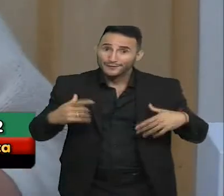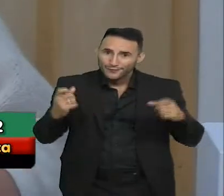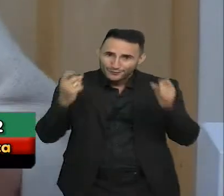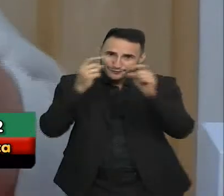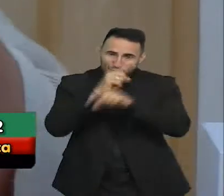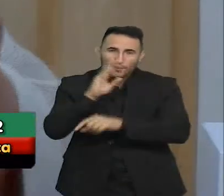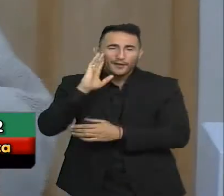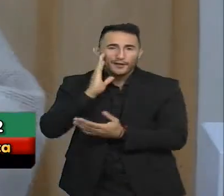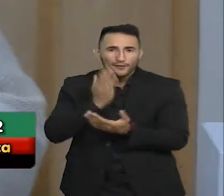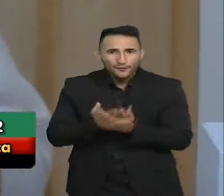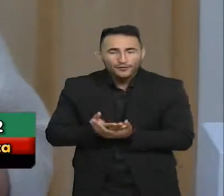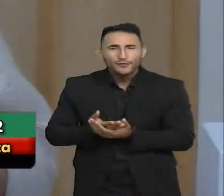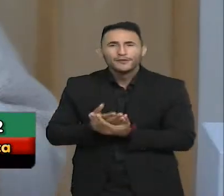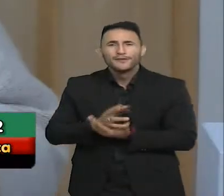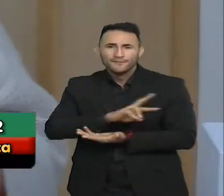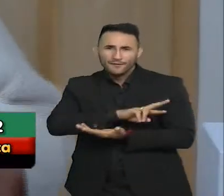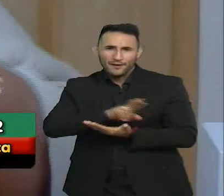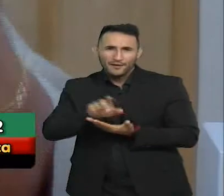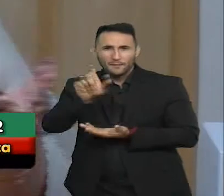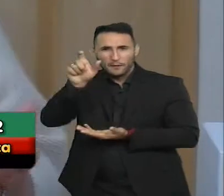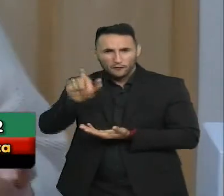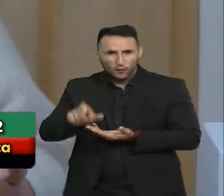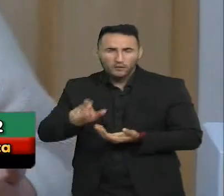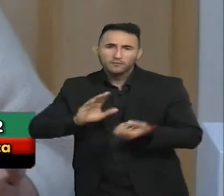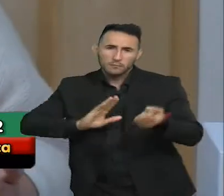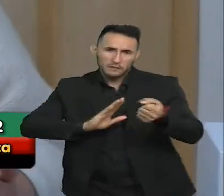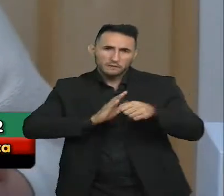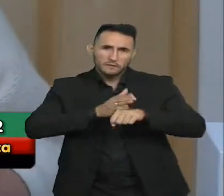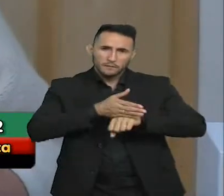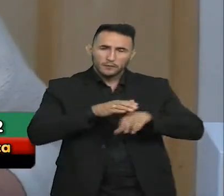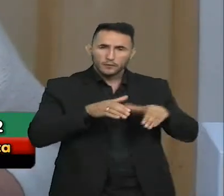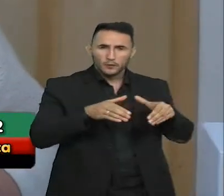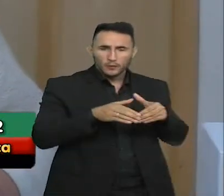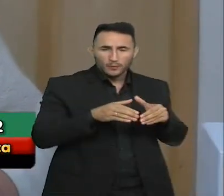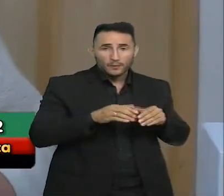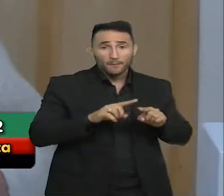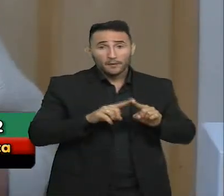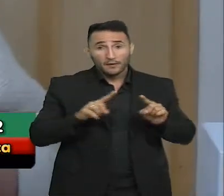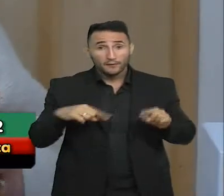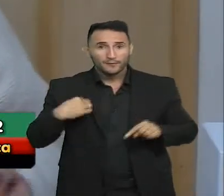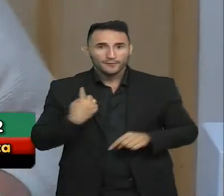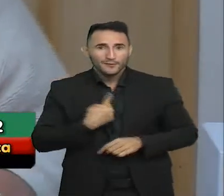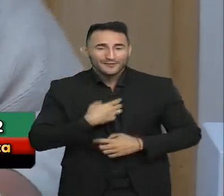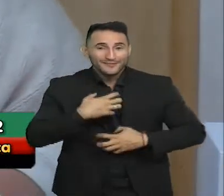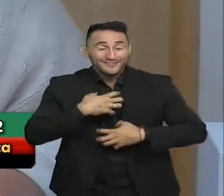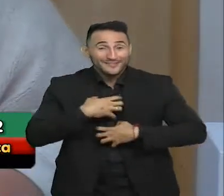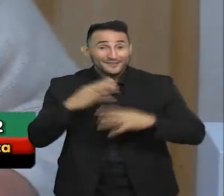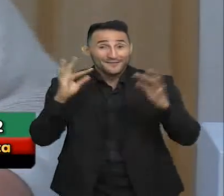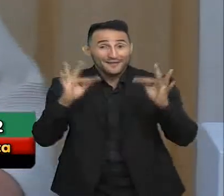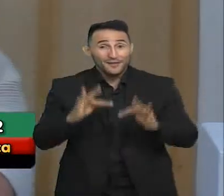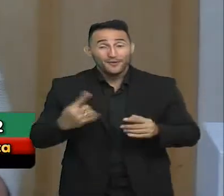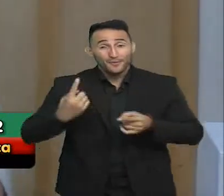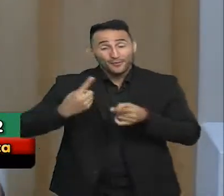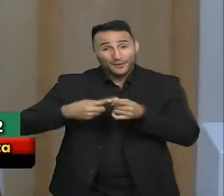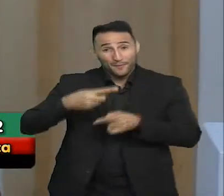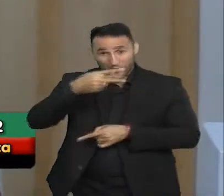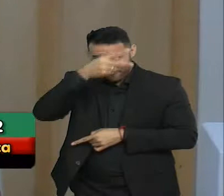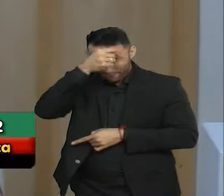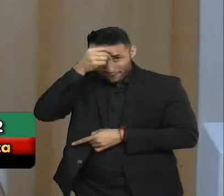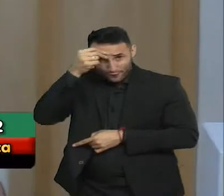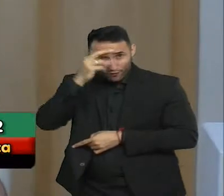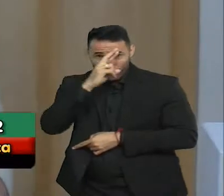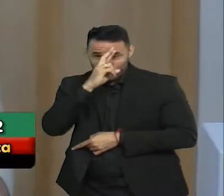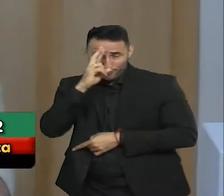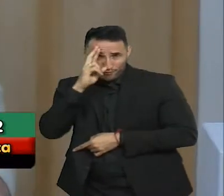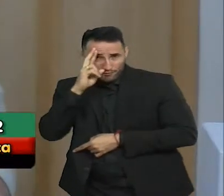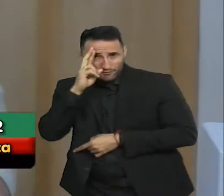ainda está aqui, o Zaz, a Alexandra e eu fazemos parte dessa equipe. E a gente fica muito feliz quando o prefeito Rogério Lins